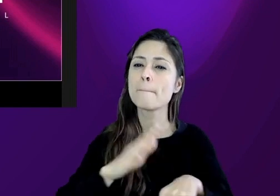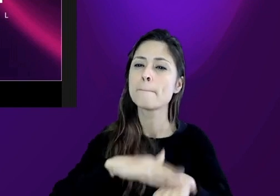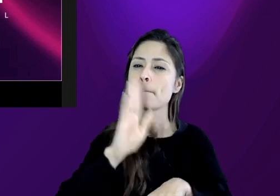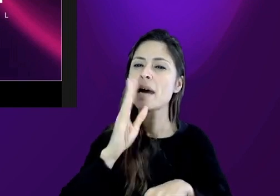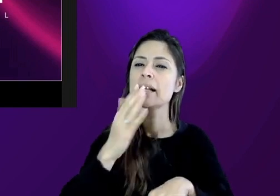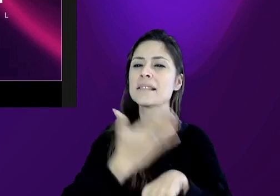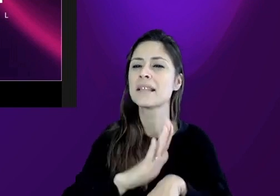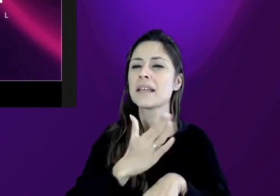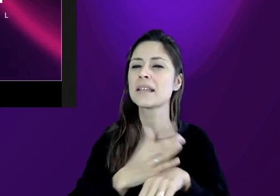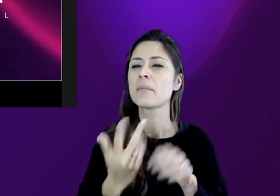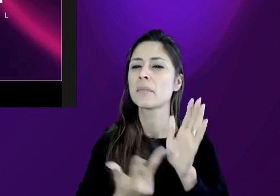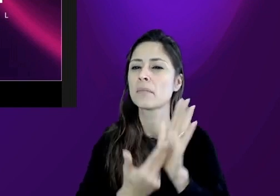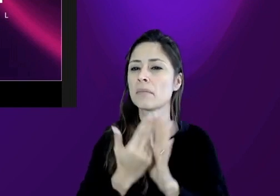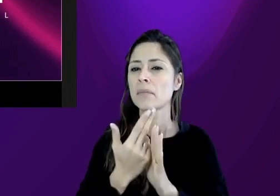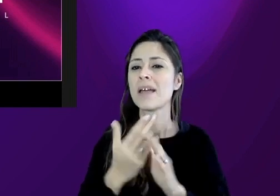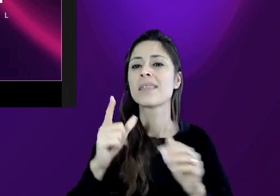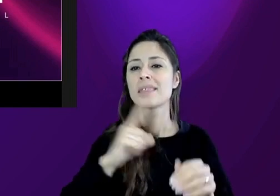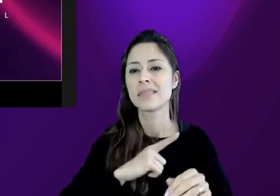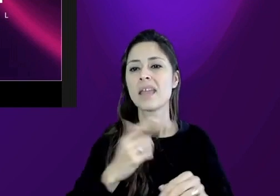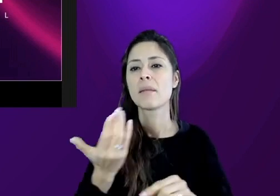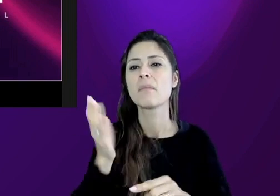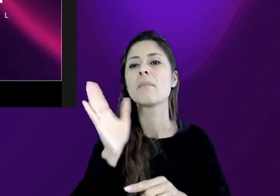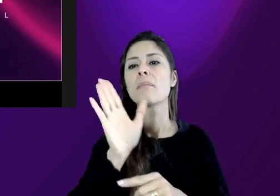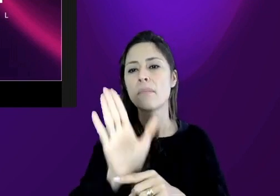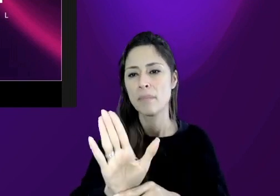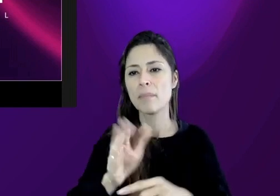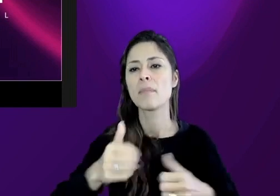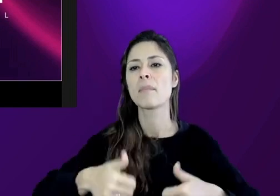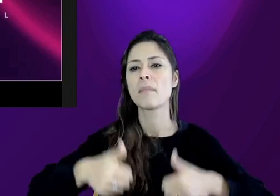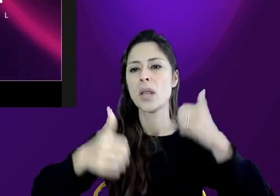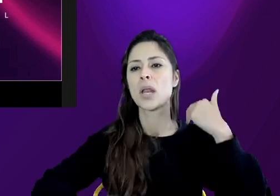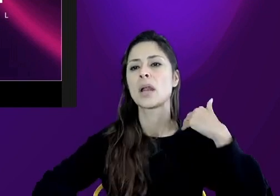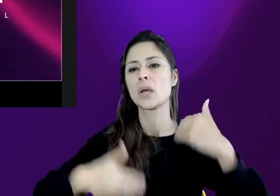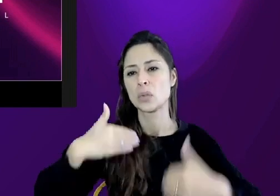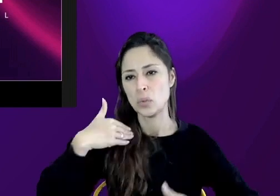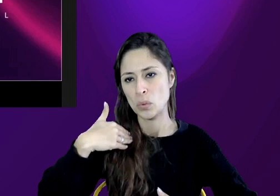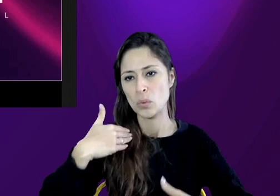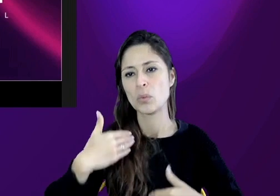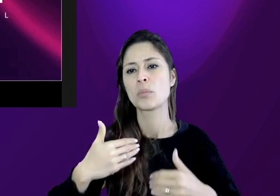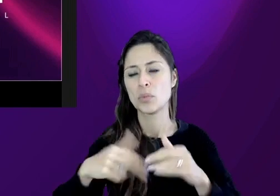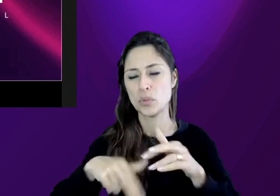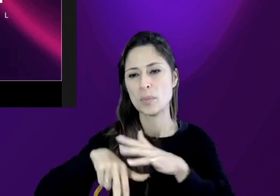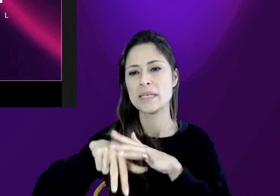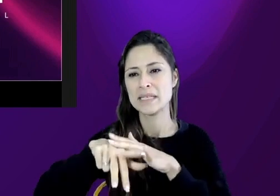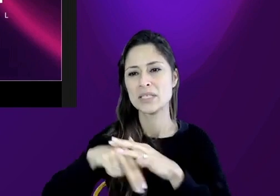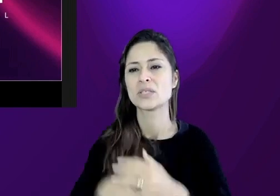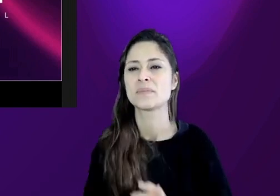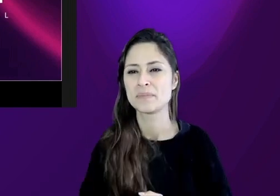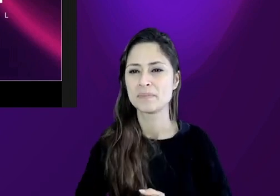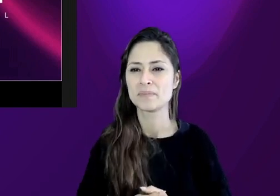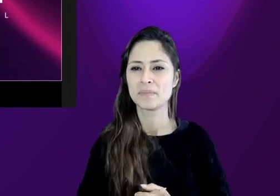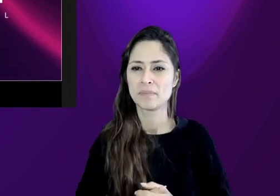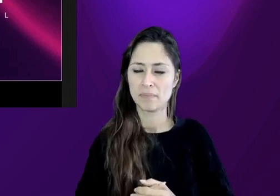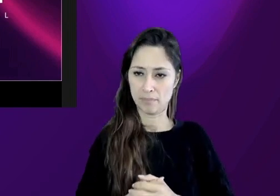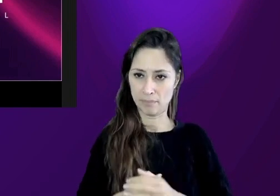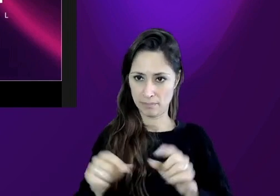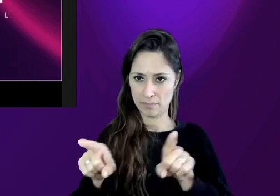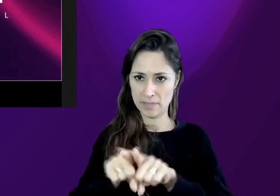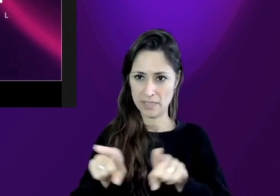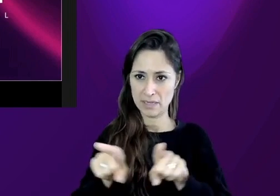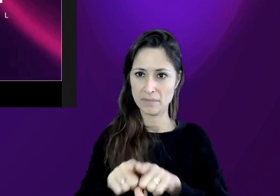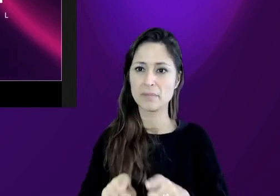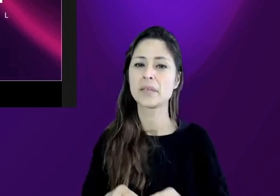a disfunção pélvica, a disfunção urinária e a disfunção sexual. E a grande crítica